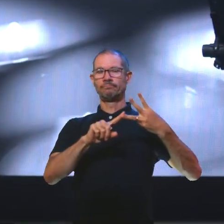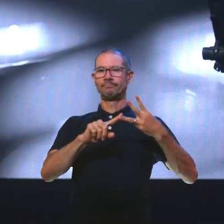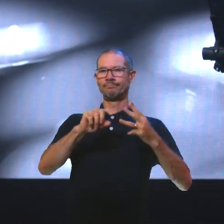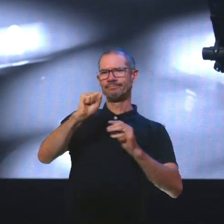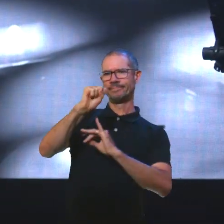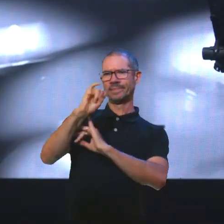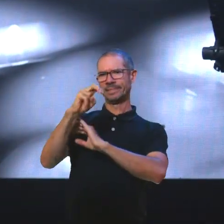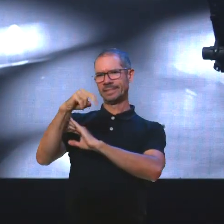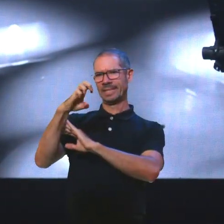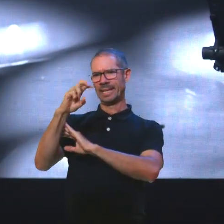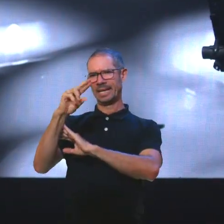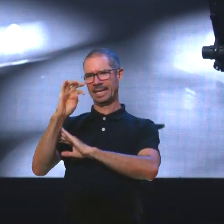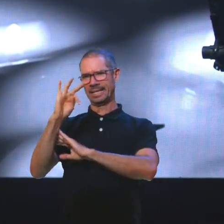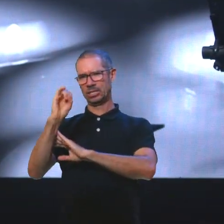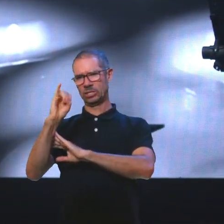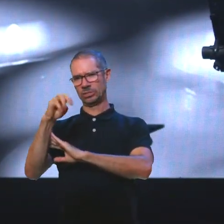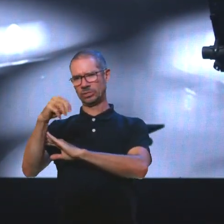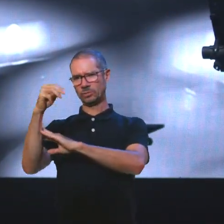sincretismo religioso.